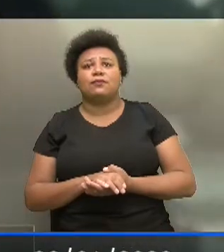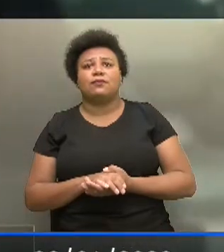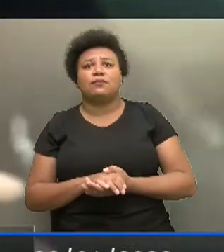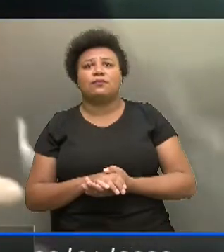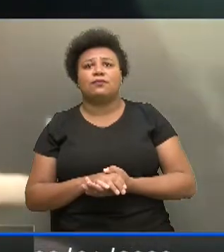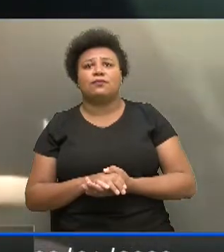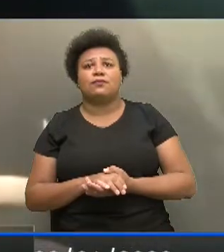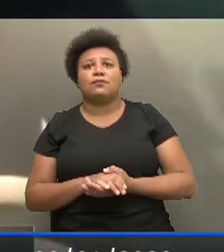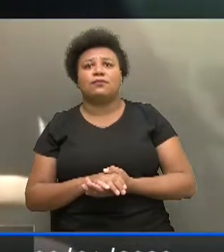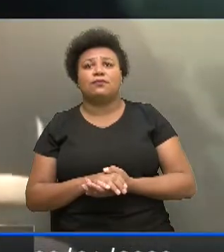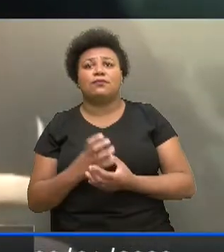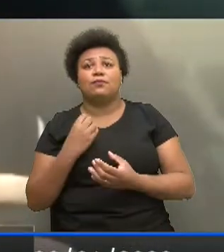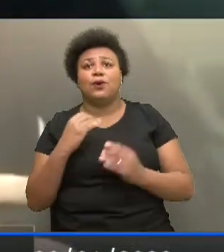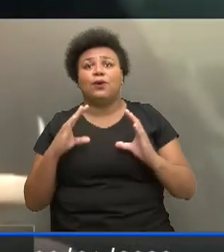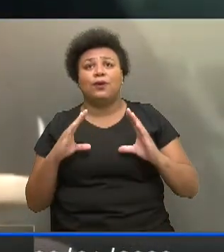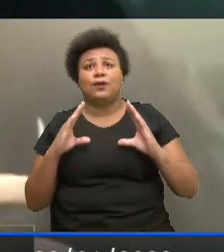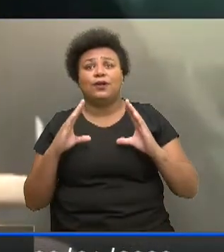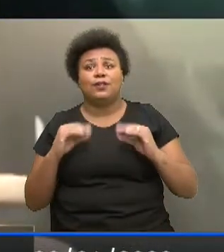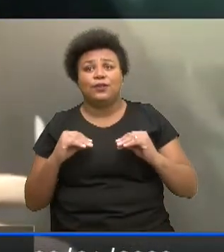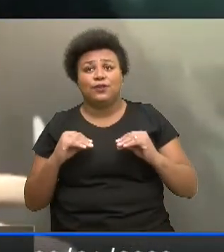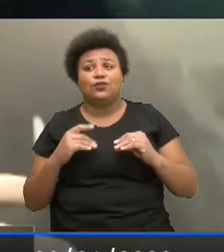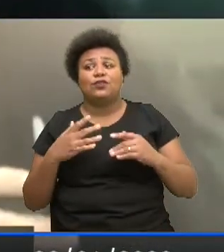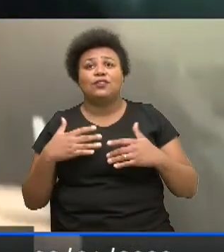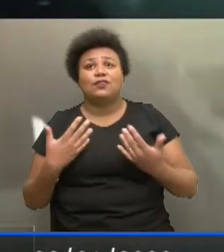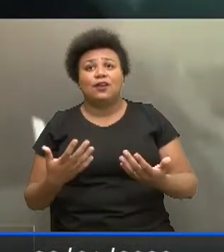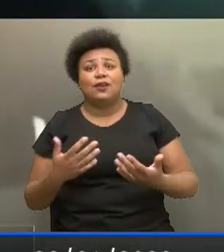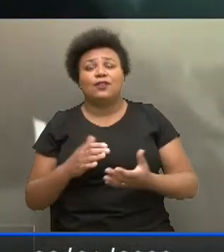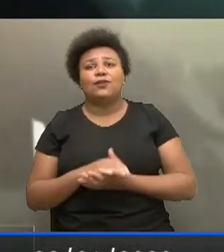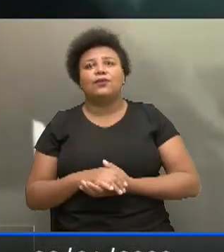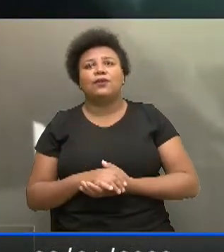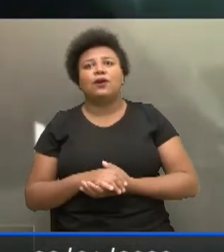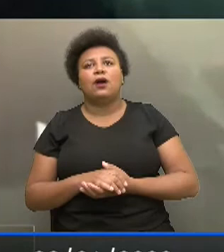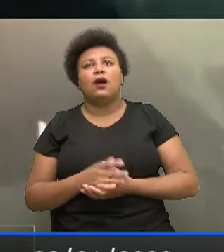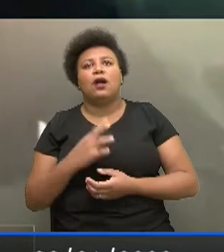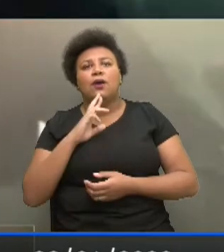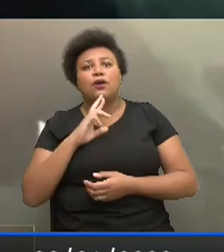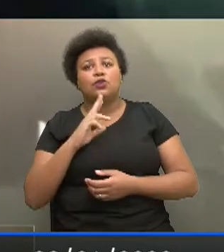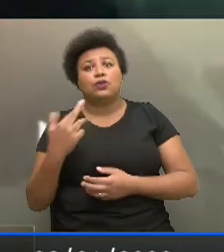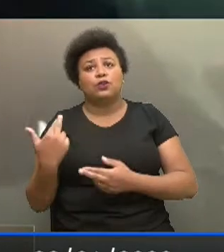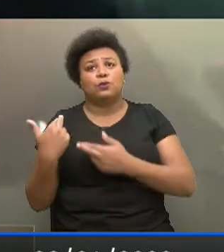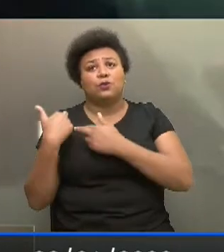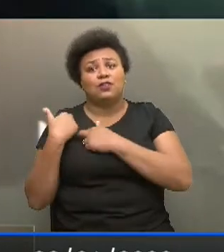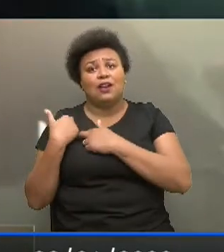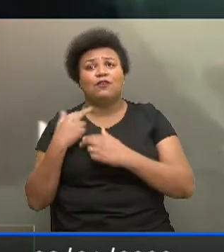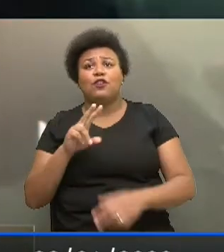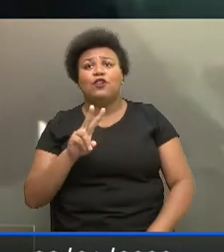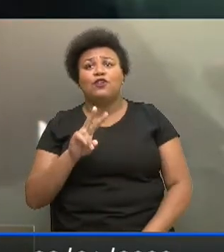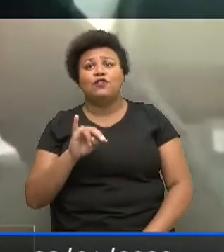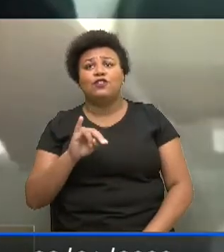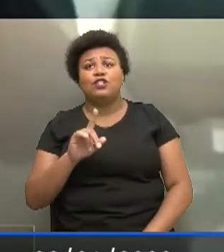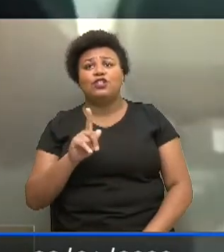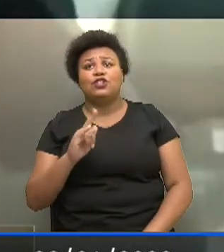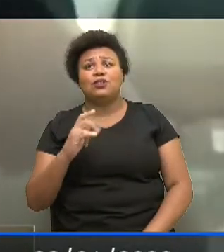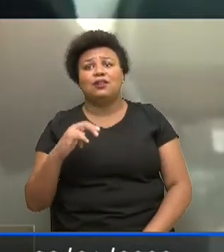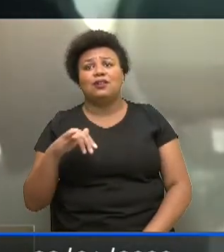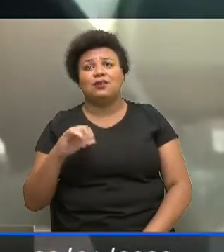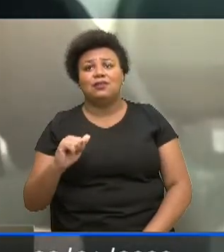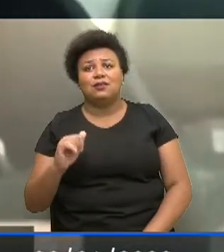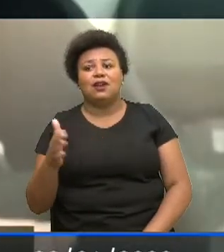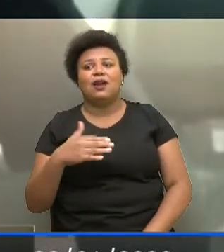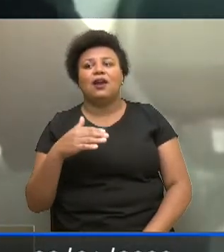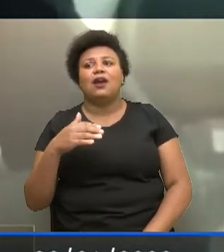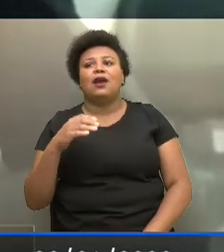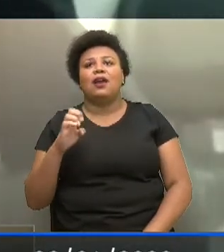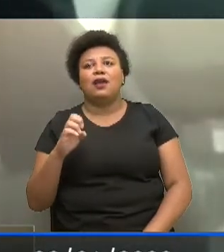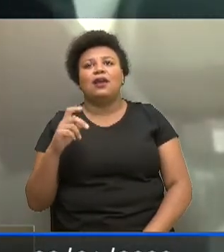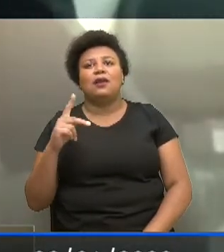Boa noite a todos. Então, eu respondo pela vigilância epidemiológica, Estadual de Vigilância da